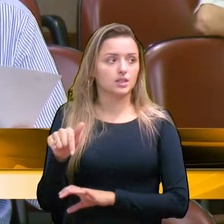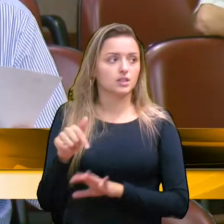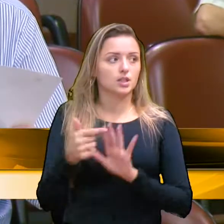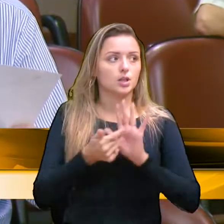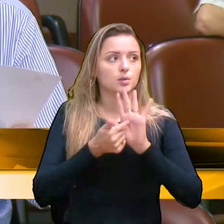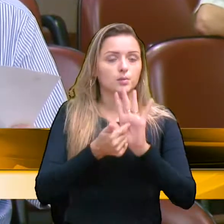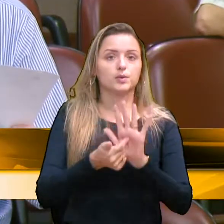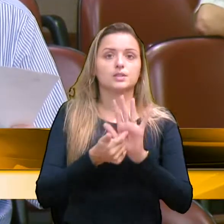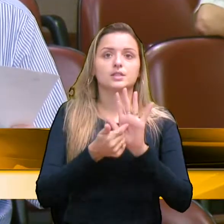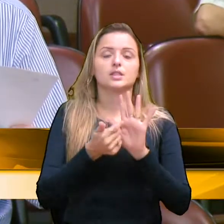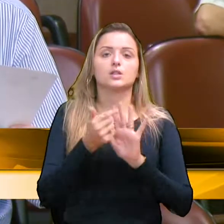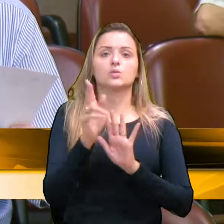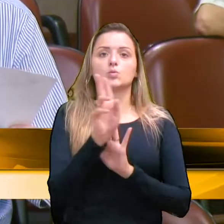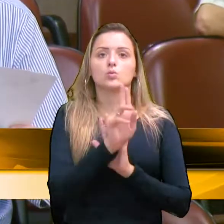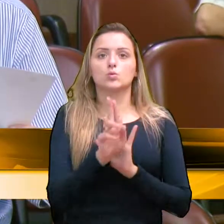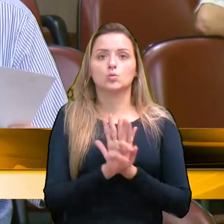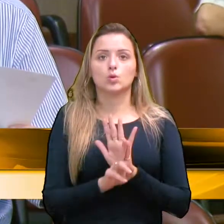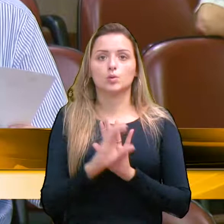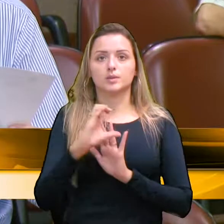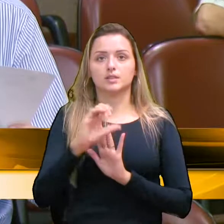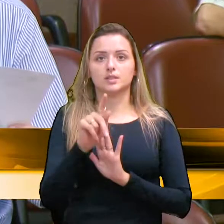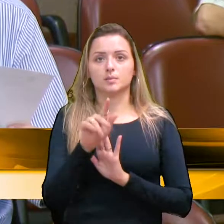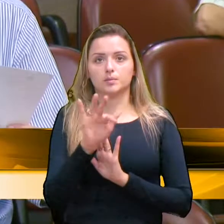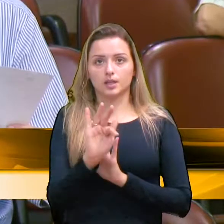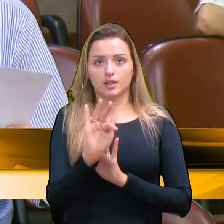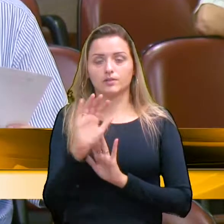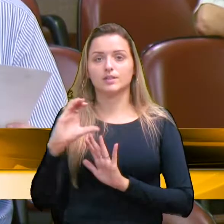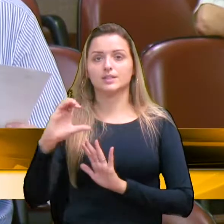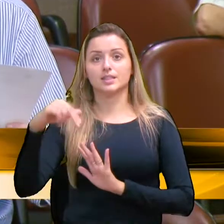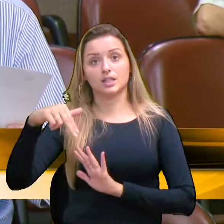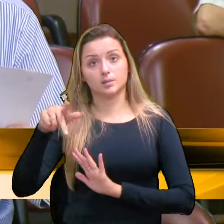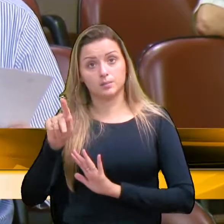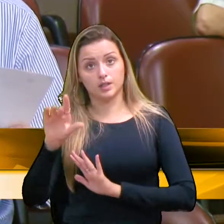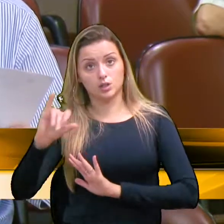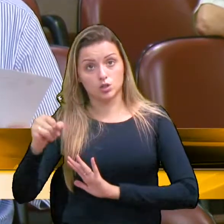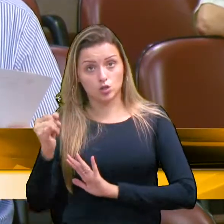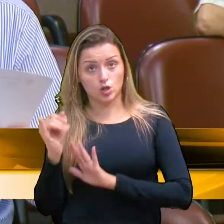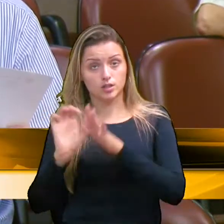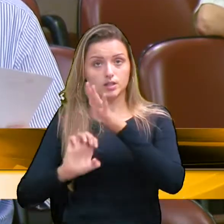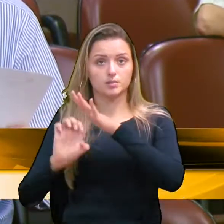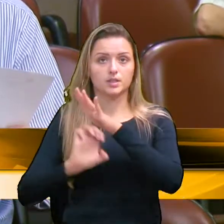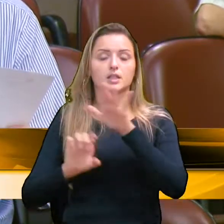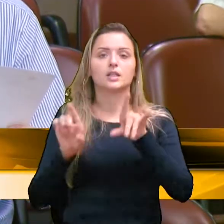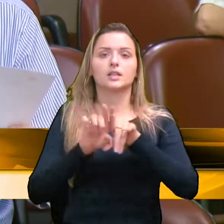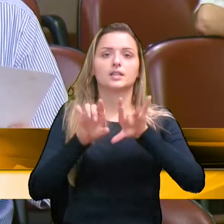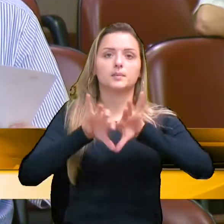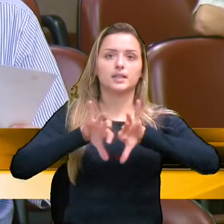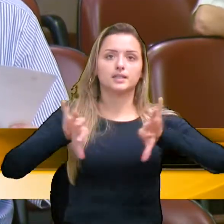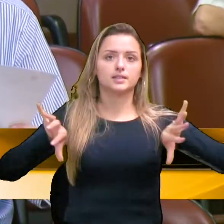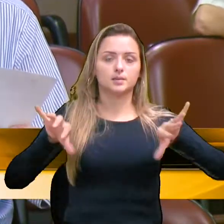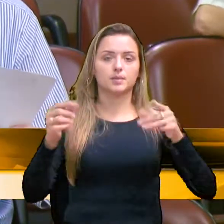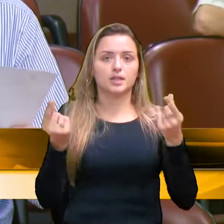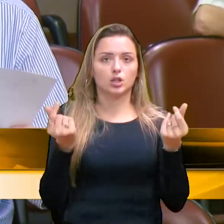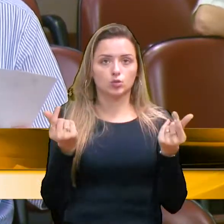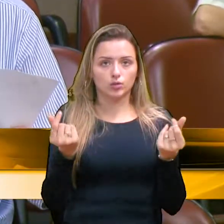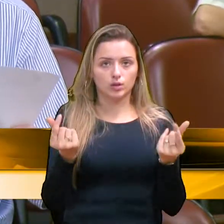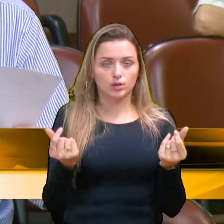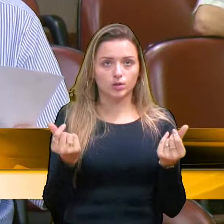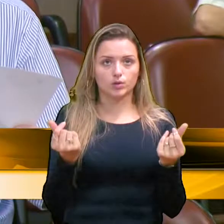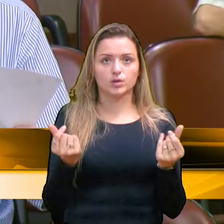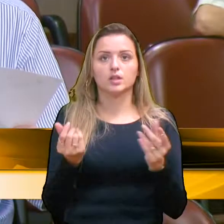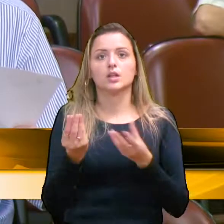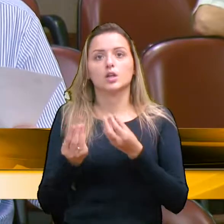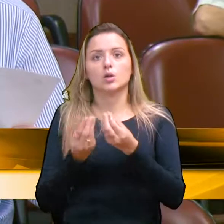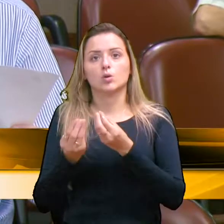identificando-os, informando o CPF, o CNPJ, bem como individualizando os valores, origem do débito, se